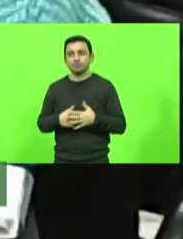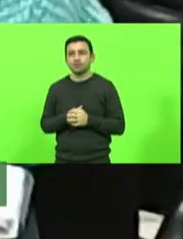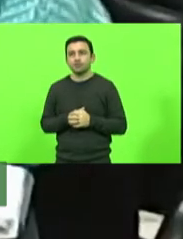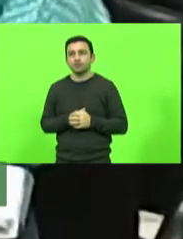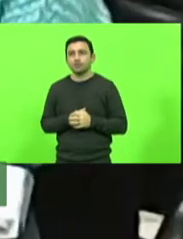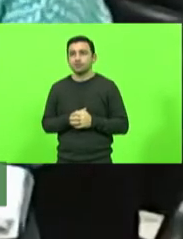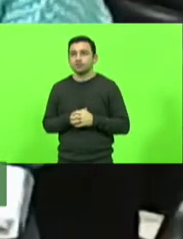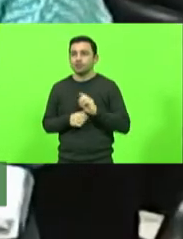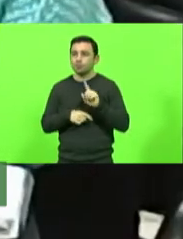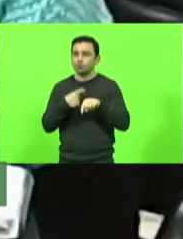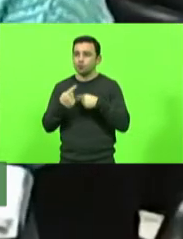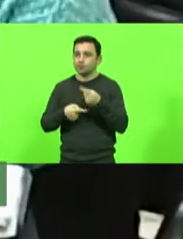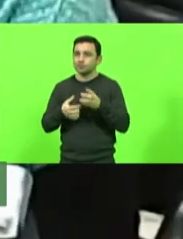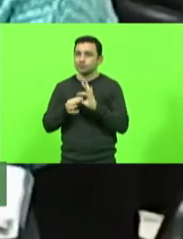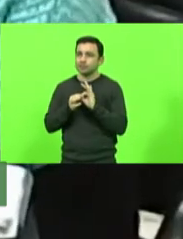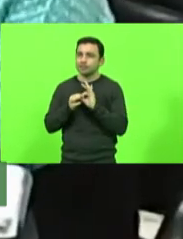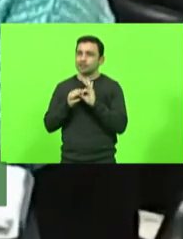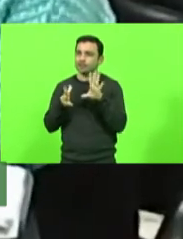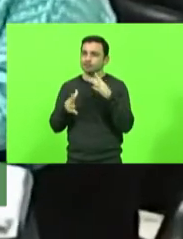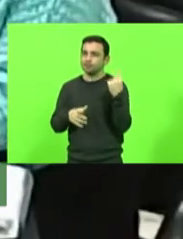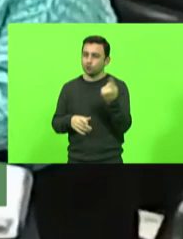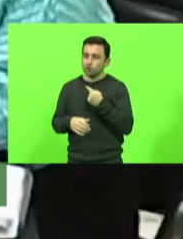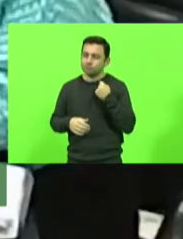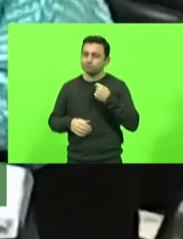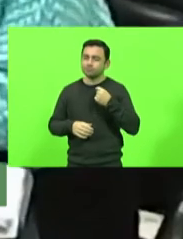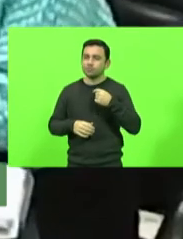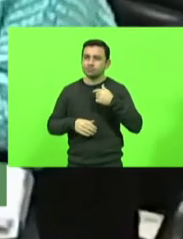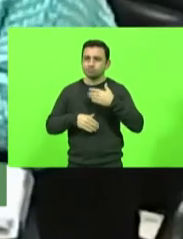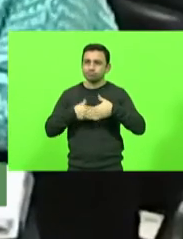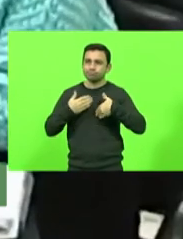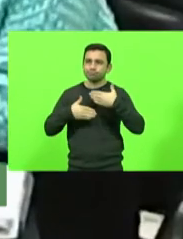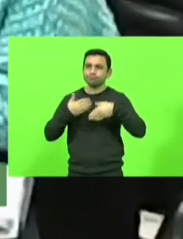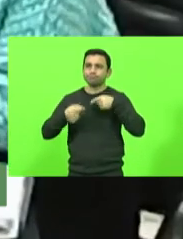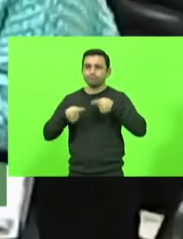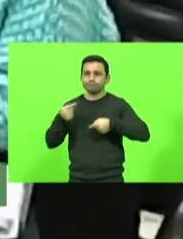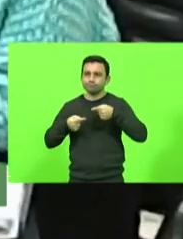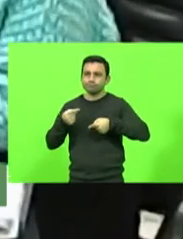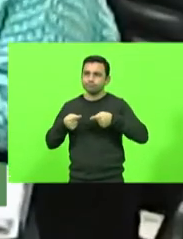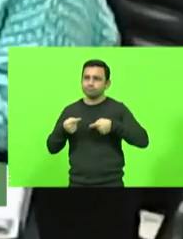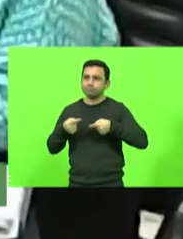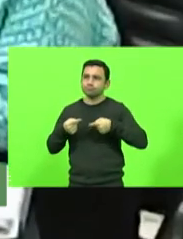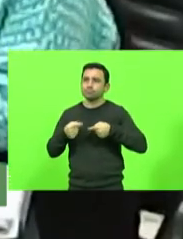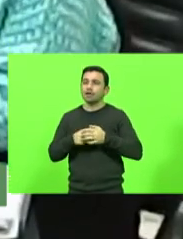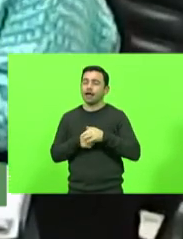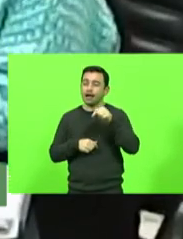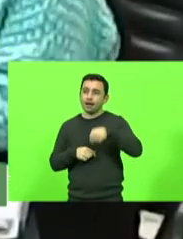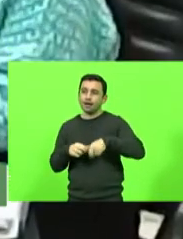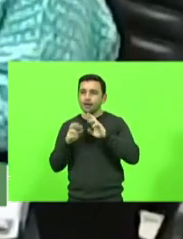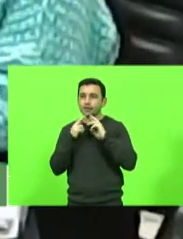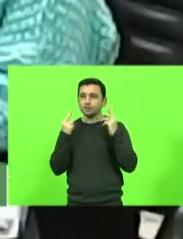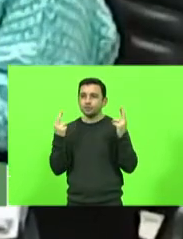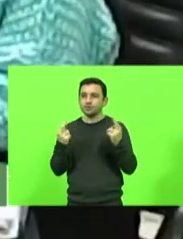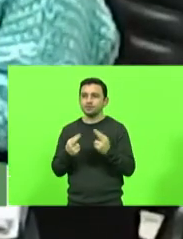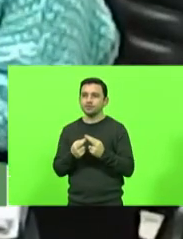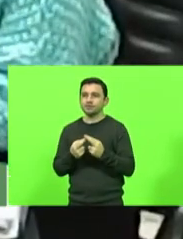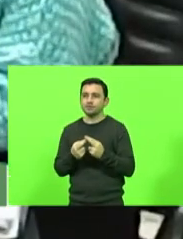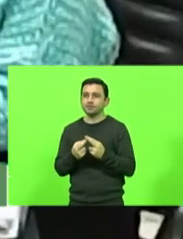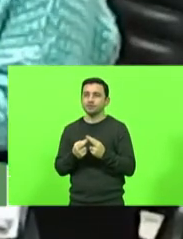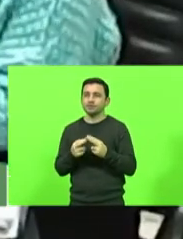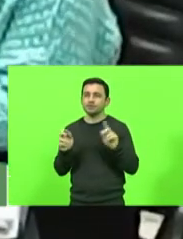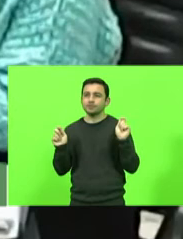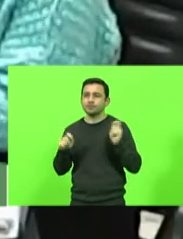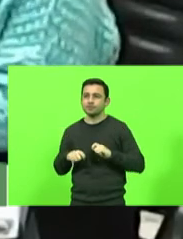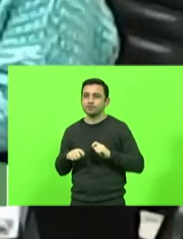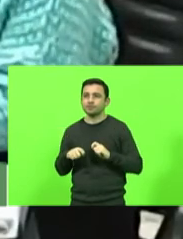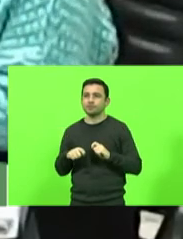coloca à disposição para que a gente, no decorrer, né, da discussão, da nossa reunião, da audiência, a gente possa